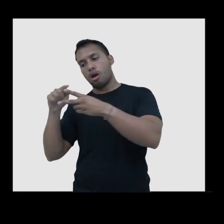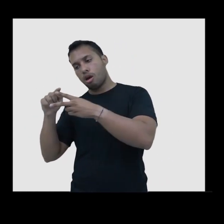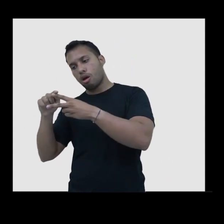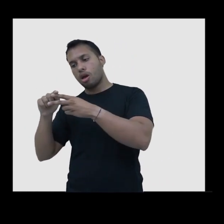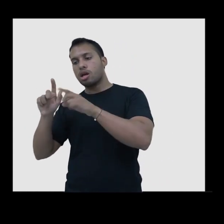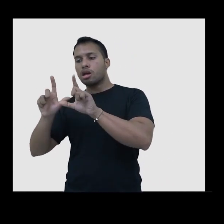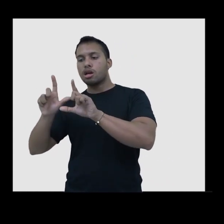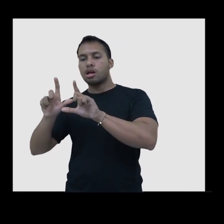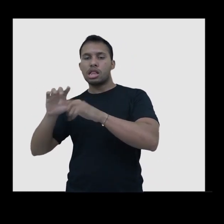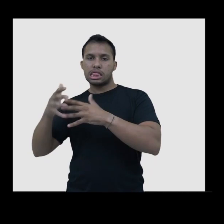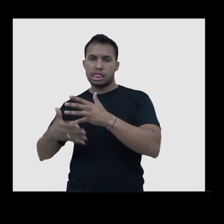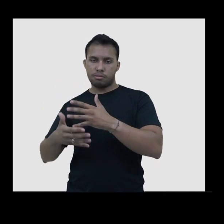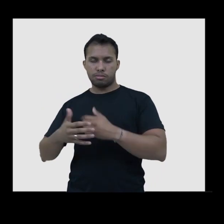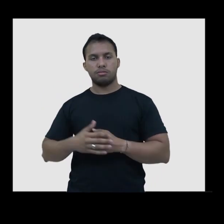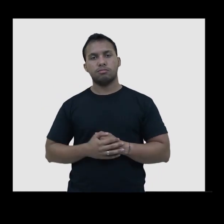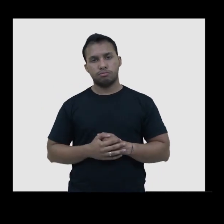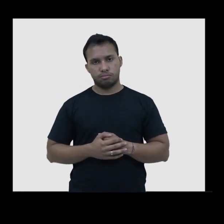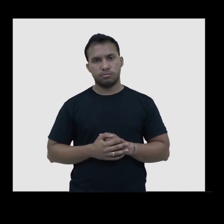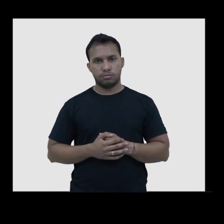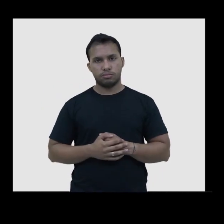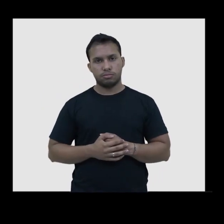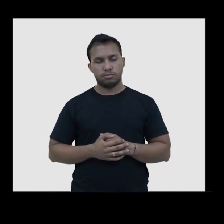tem todo esse vídeo base aqui.